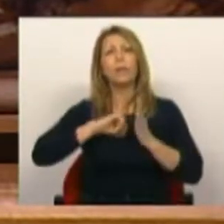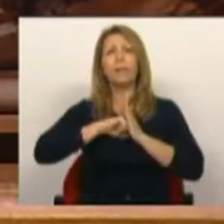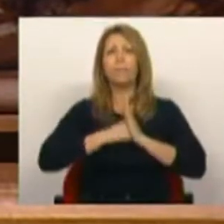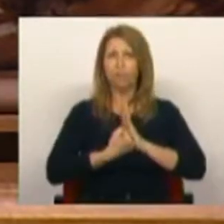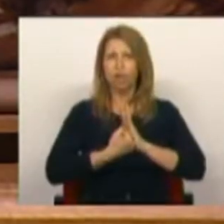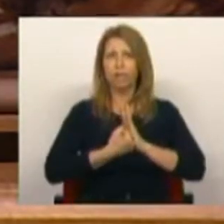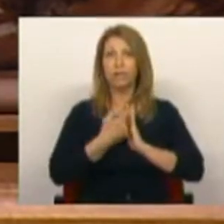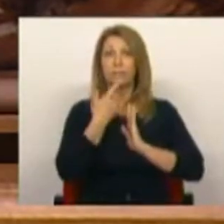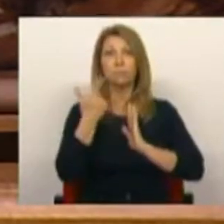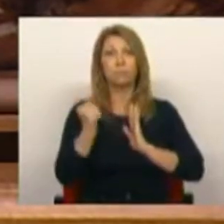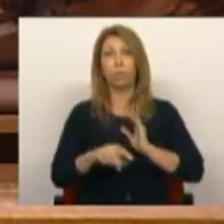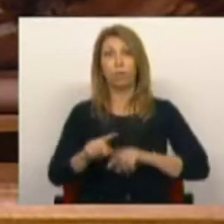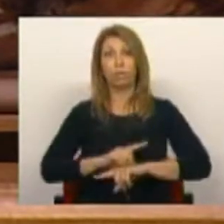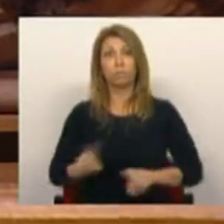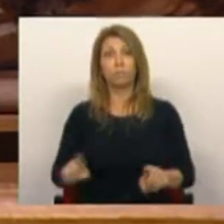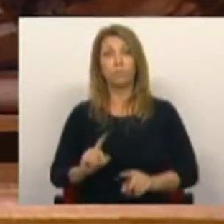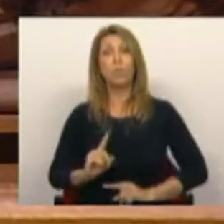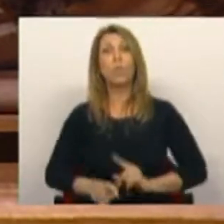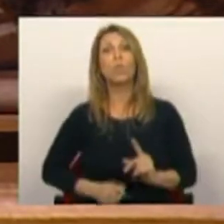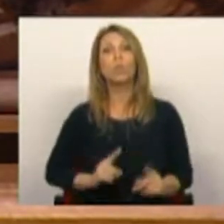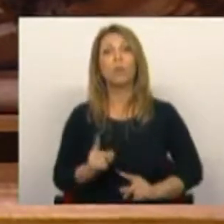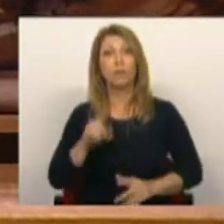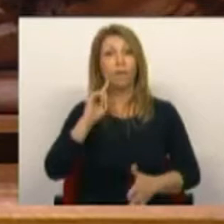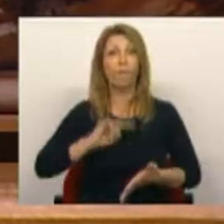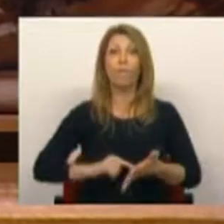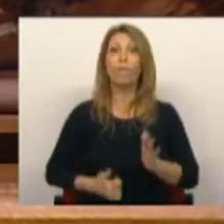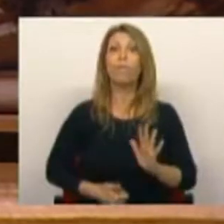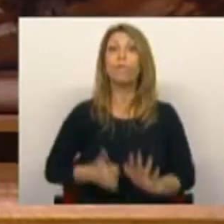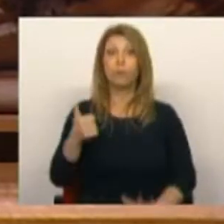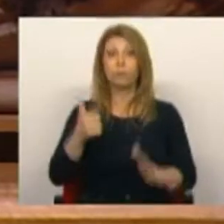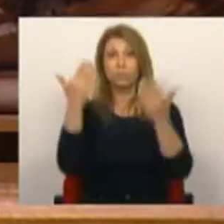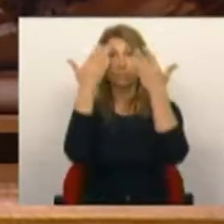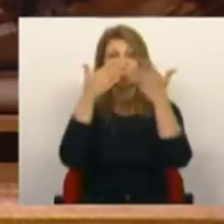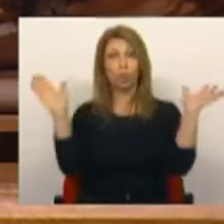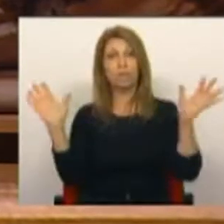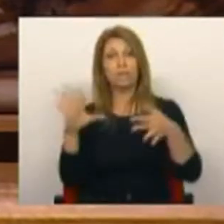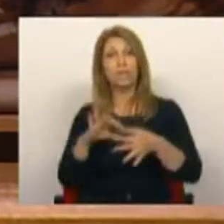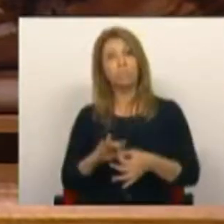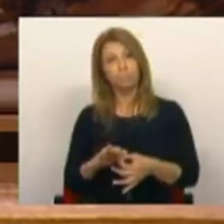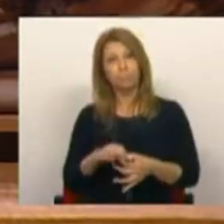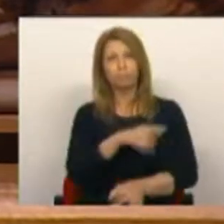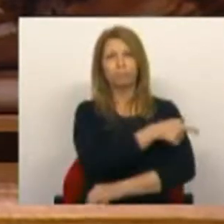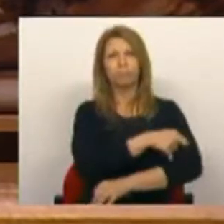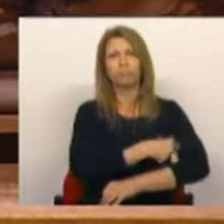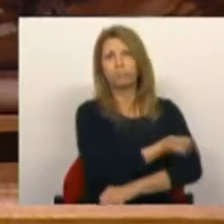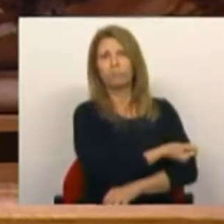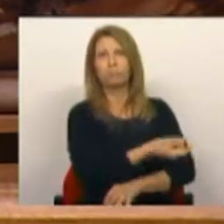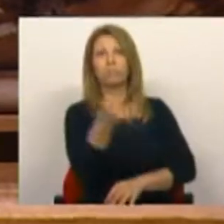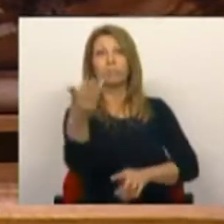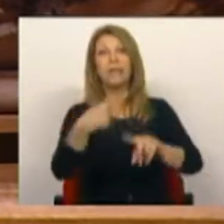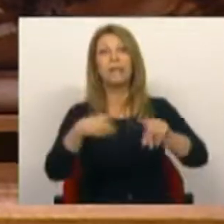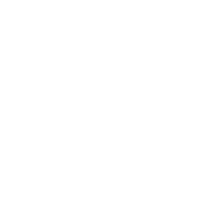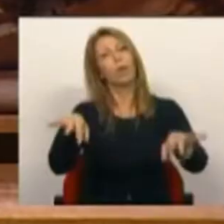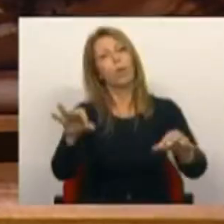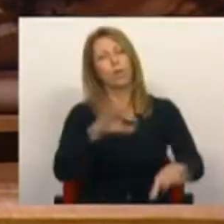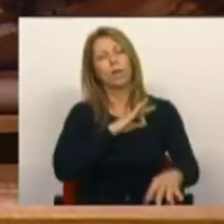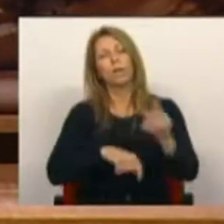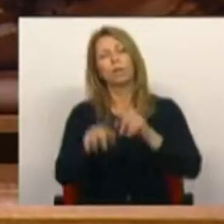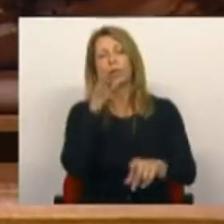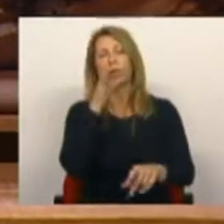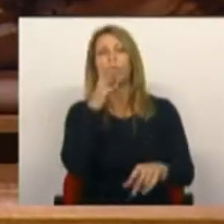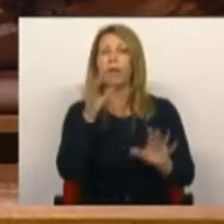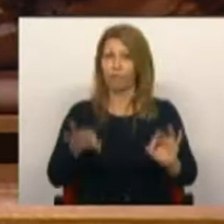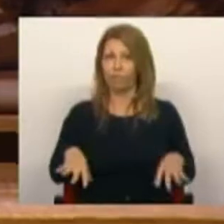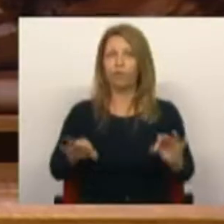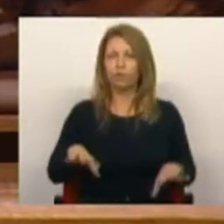pode inibir aquilo que é fundamental em democracia, a pluralidade e a diferença de opiniões. E